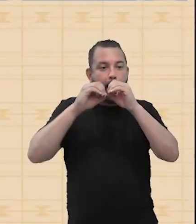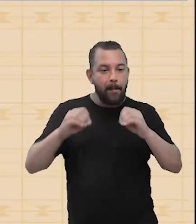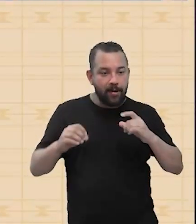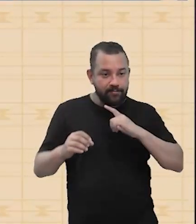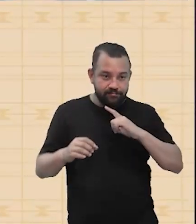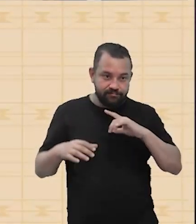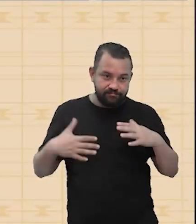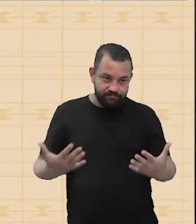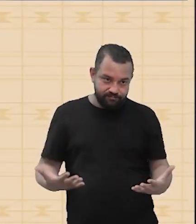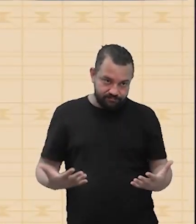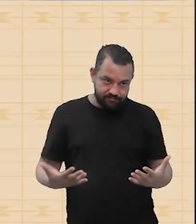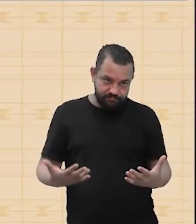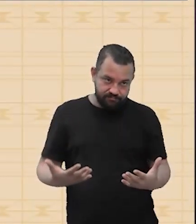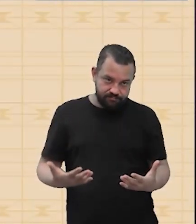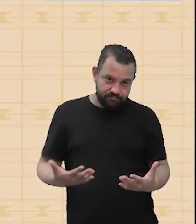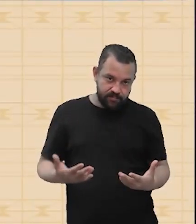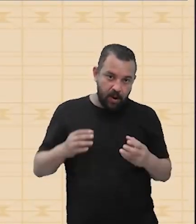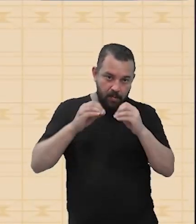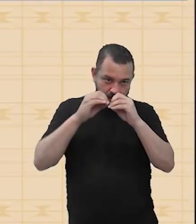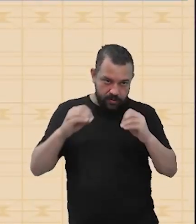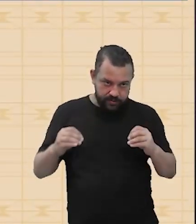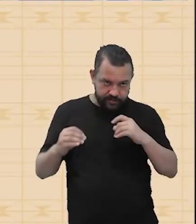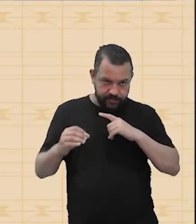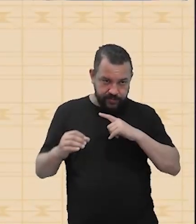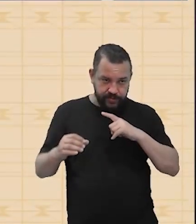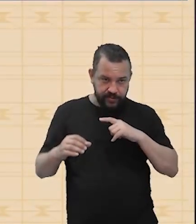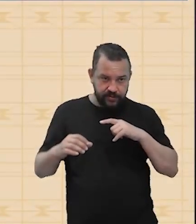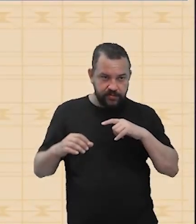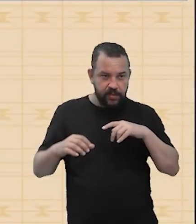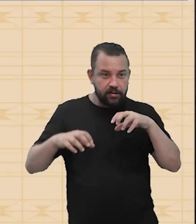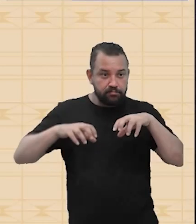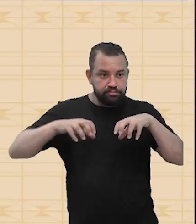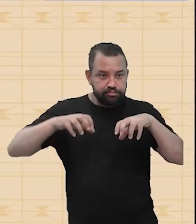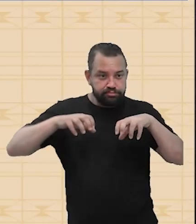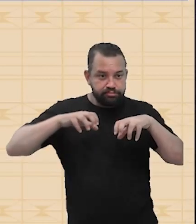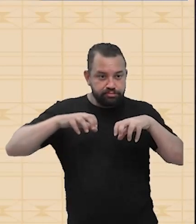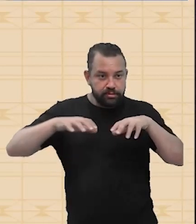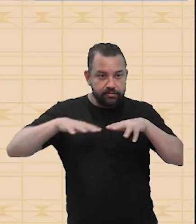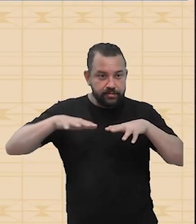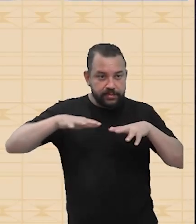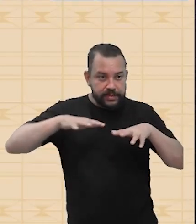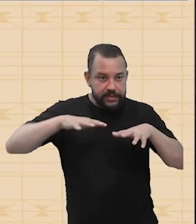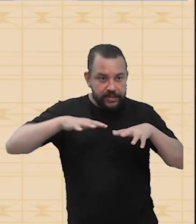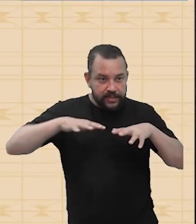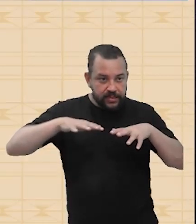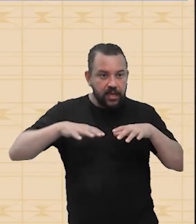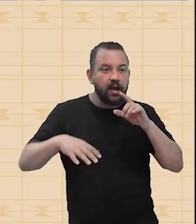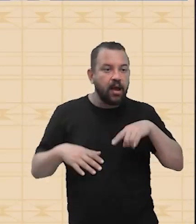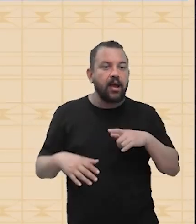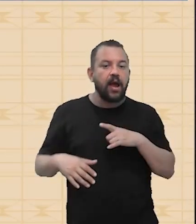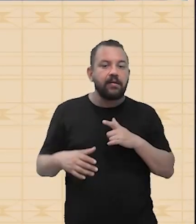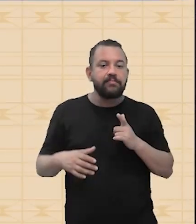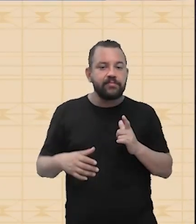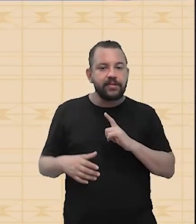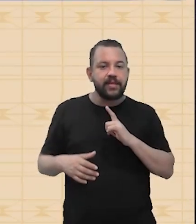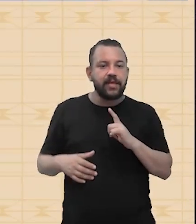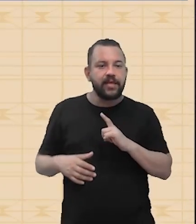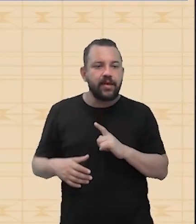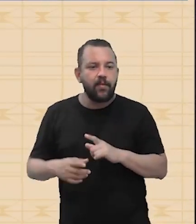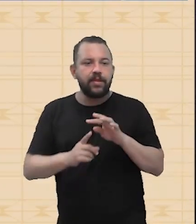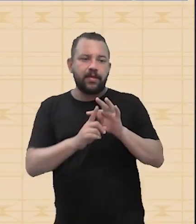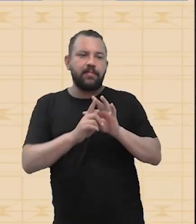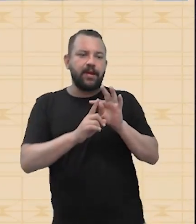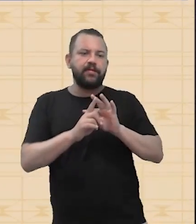uma molécula, ela já está vibrando, ou seja, ela já apresenta uma temperatura. Olha